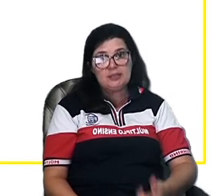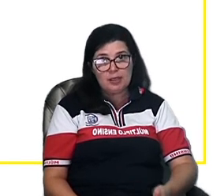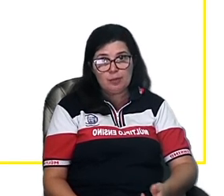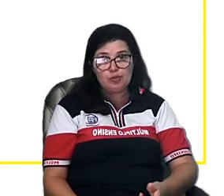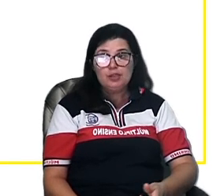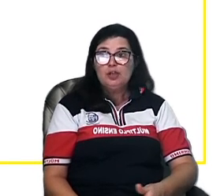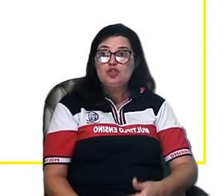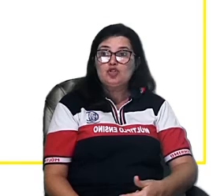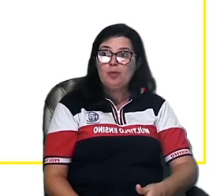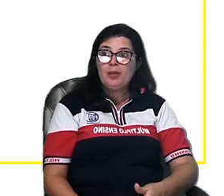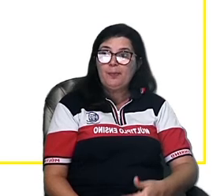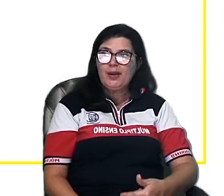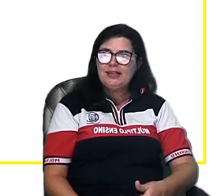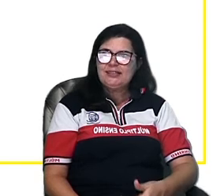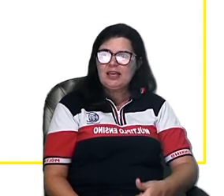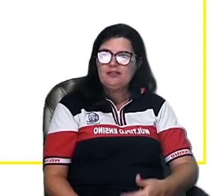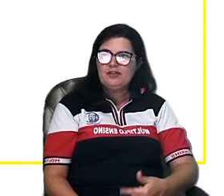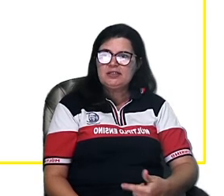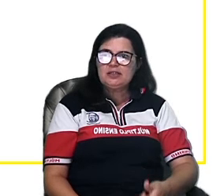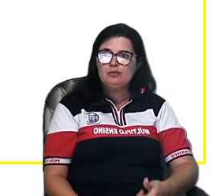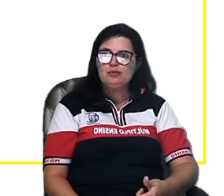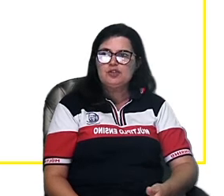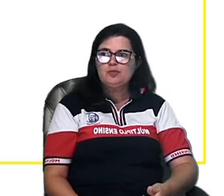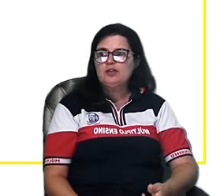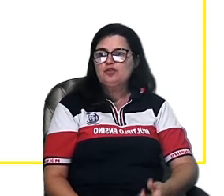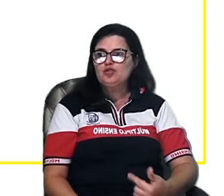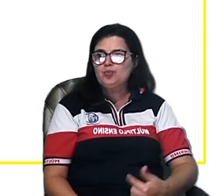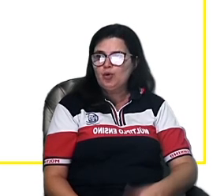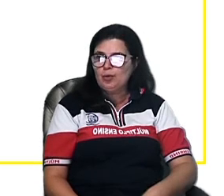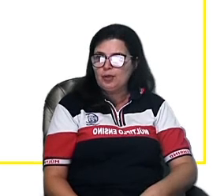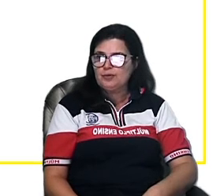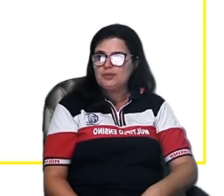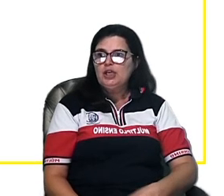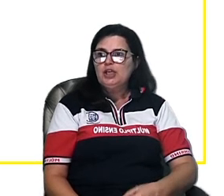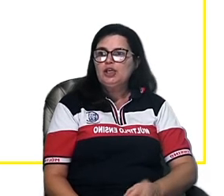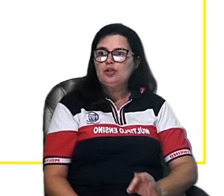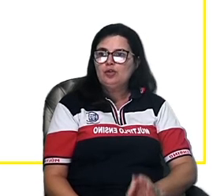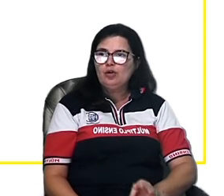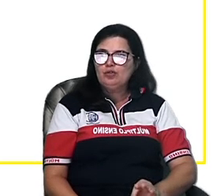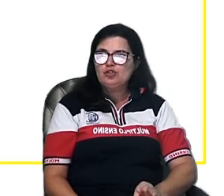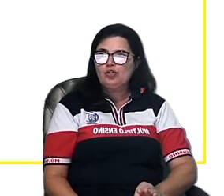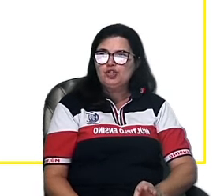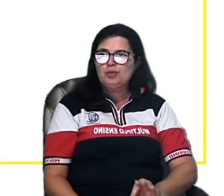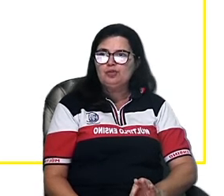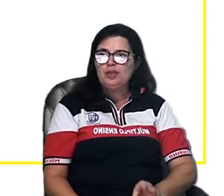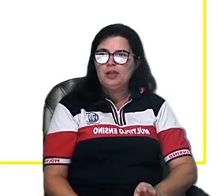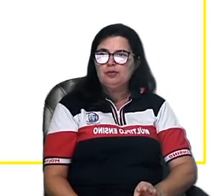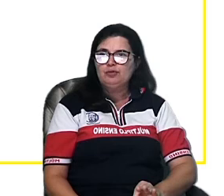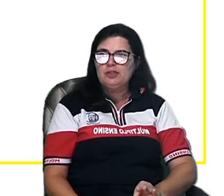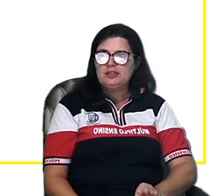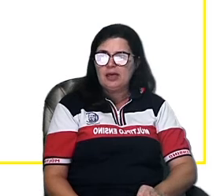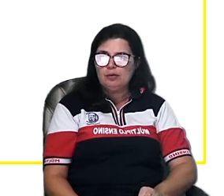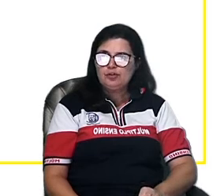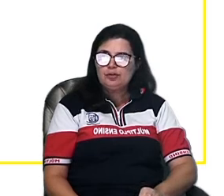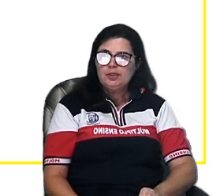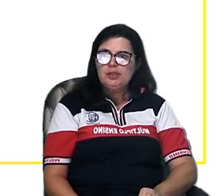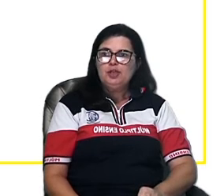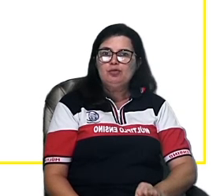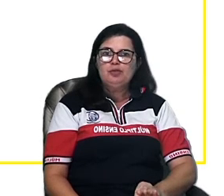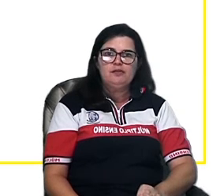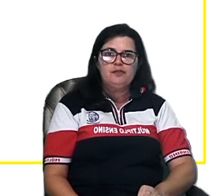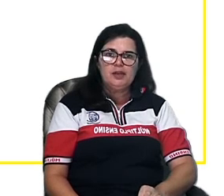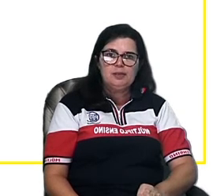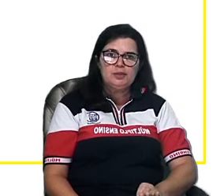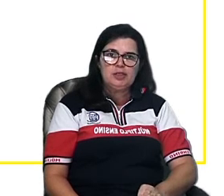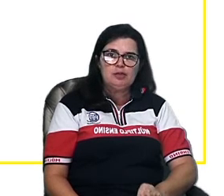não esquecermos sobre a preservação dos espaços públicos, que todos nós temos o direito de utilizá-los